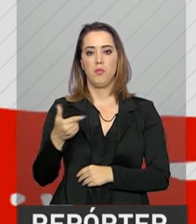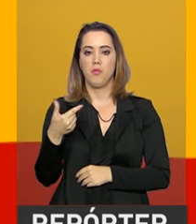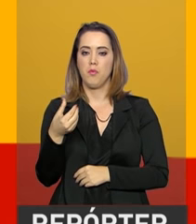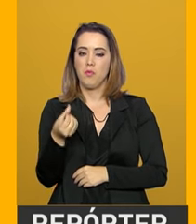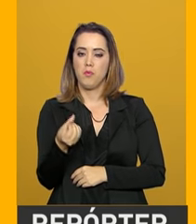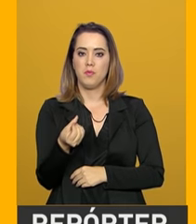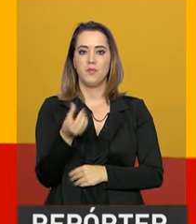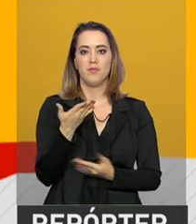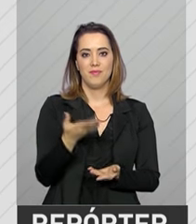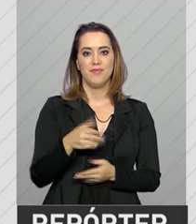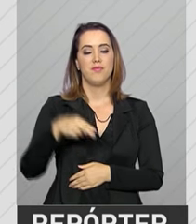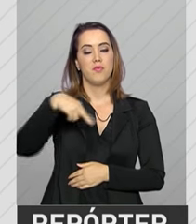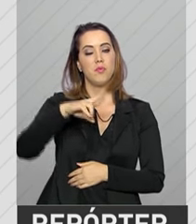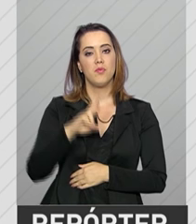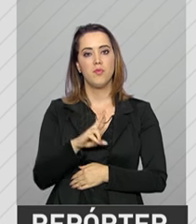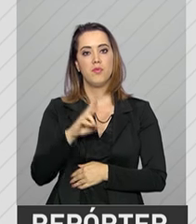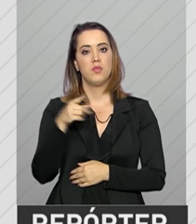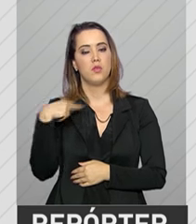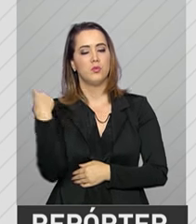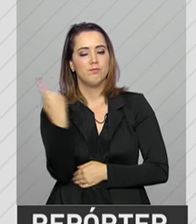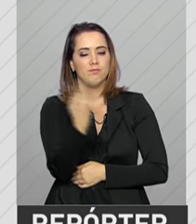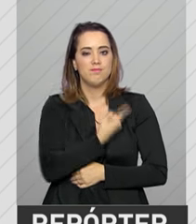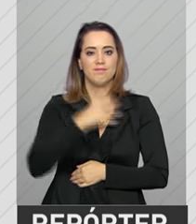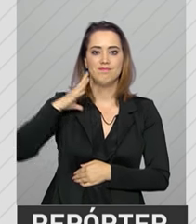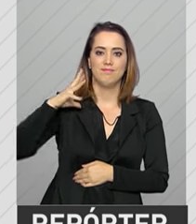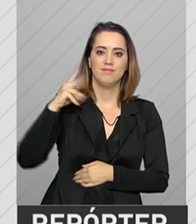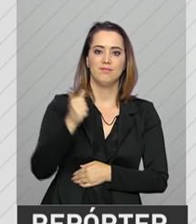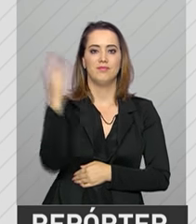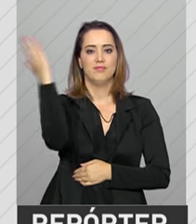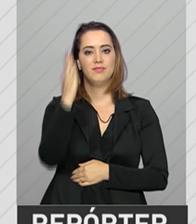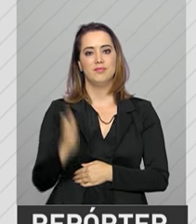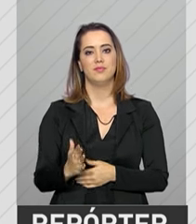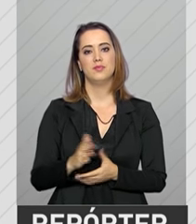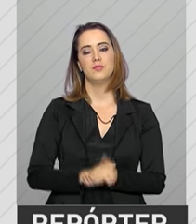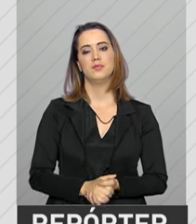2016 NBR somos todos